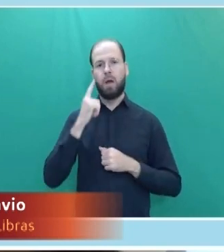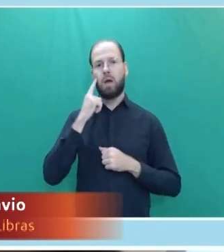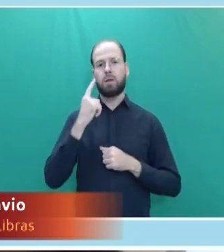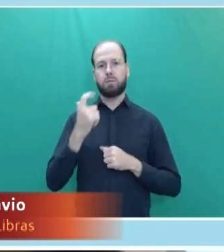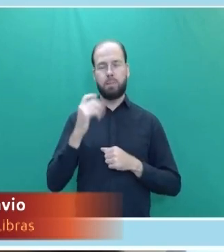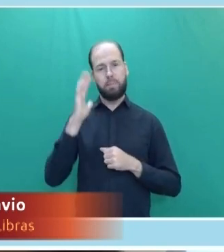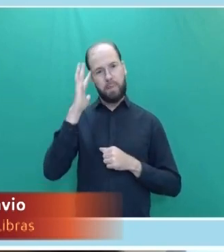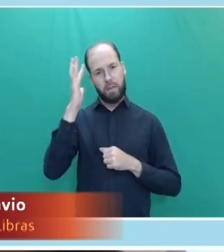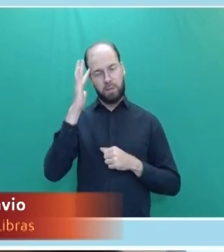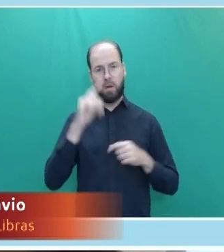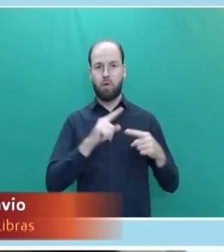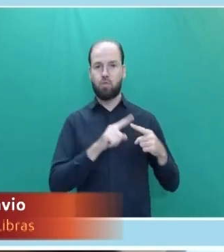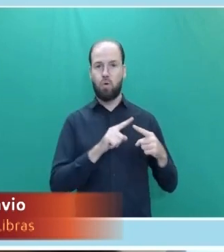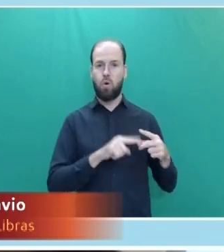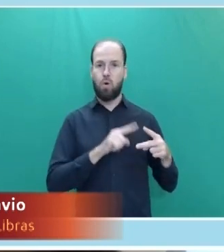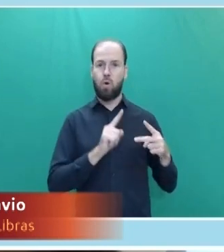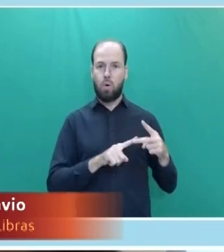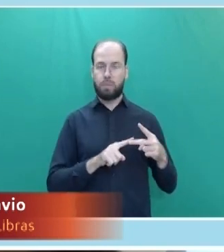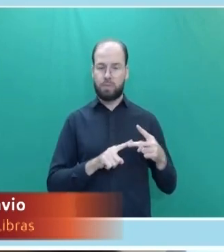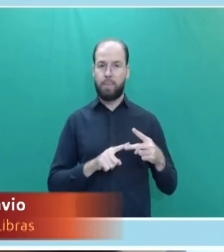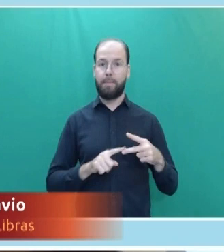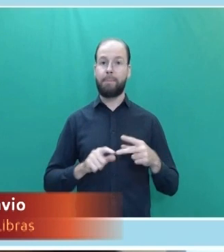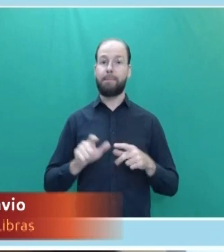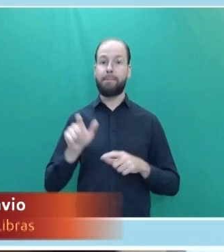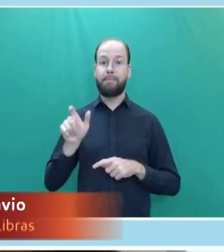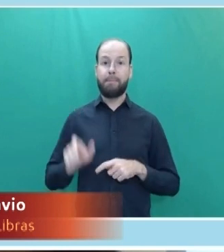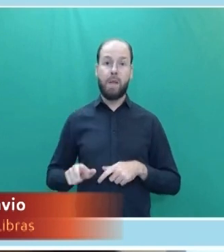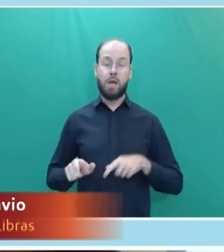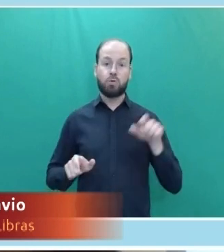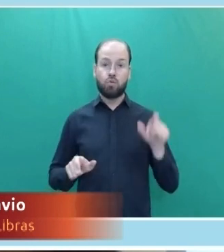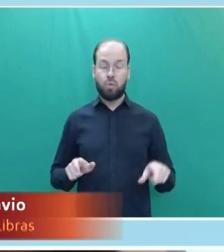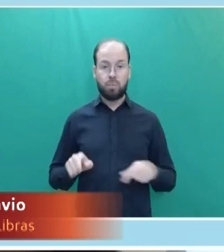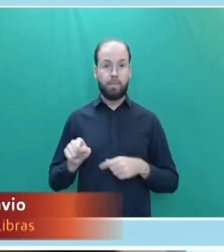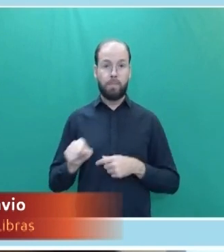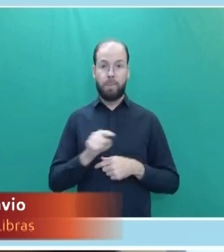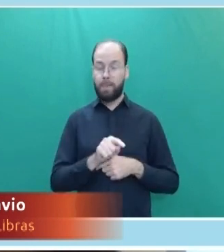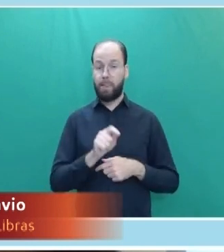duas personagens elas não estavam